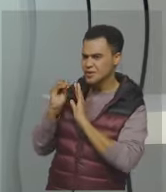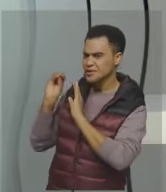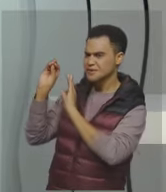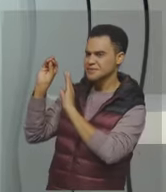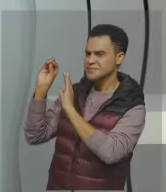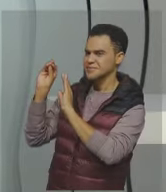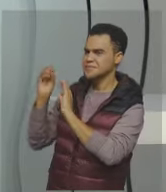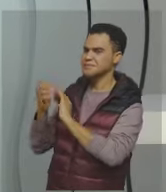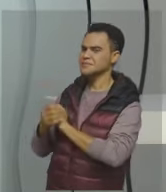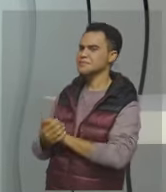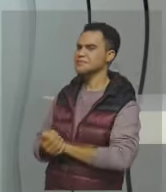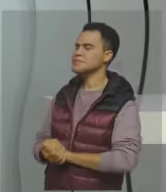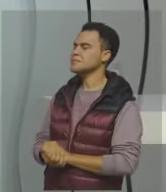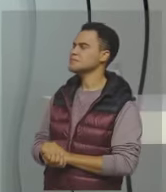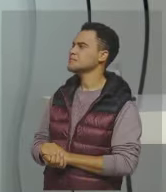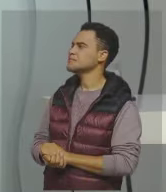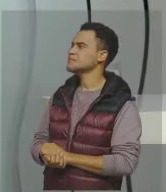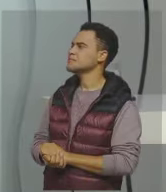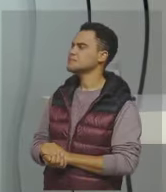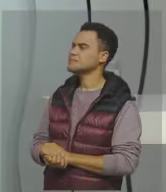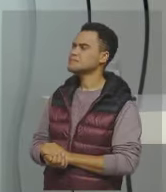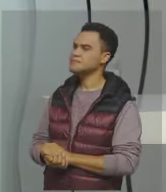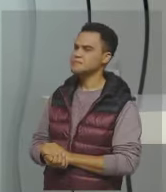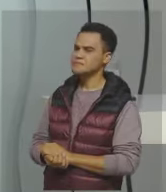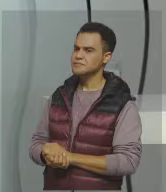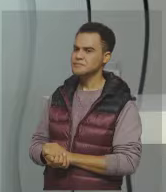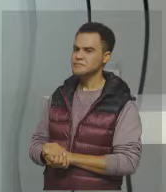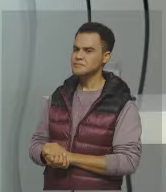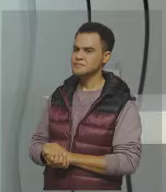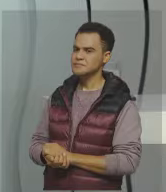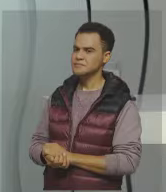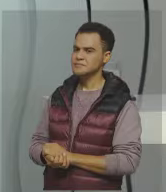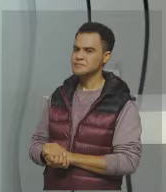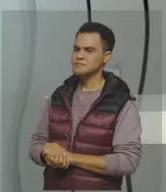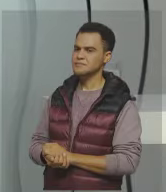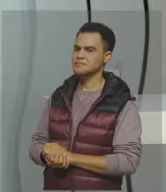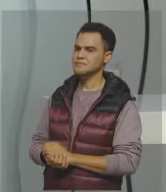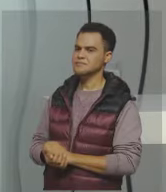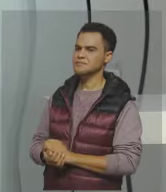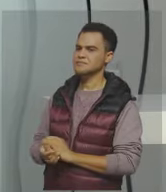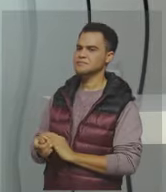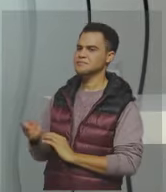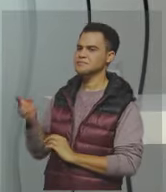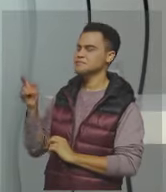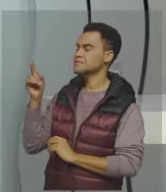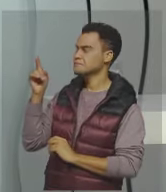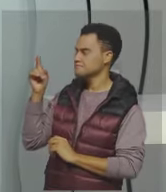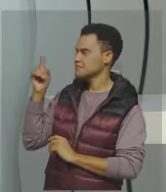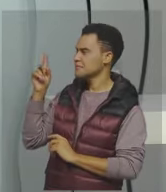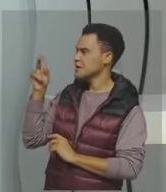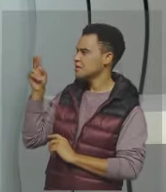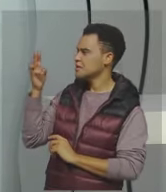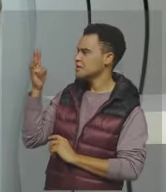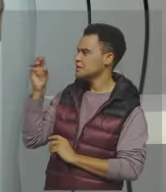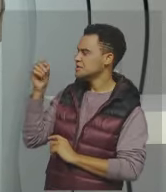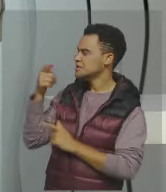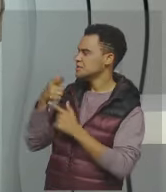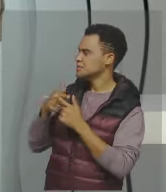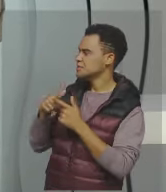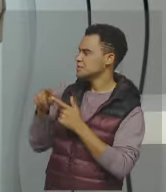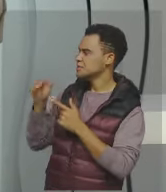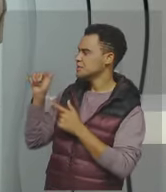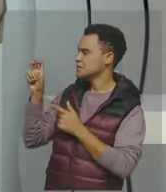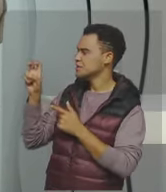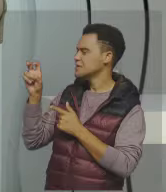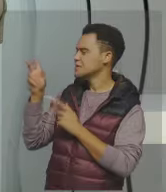REC, ou seja, I é igual a 30 dividido por 15,